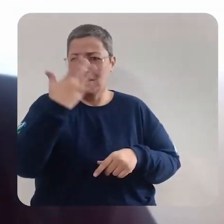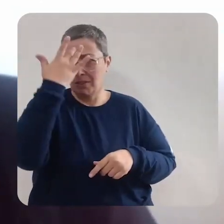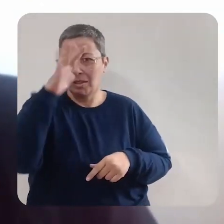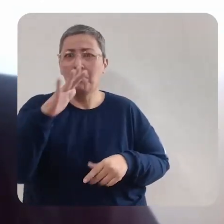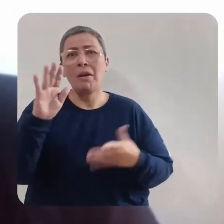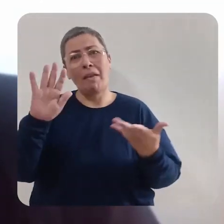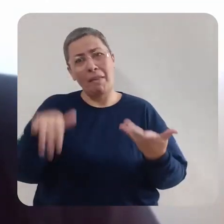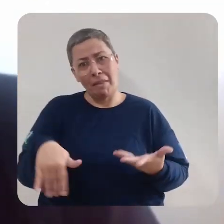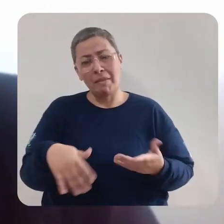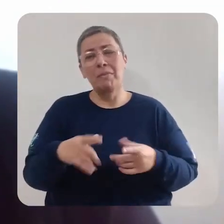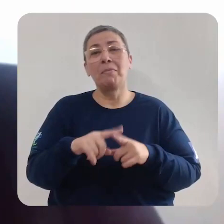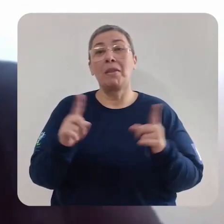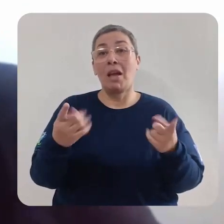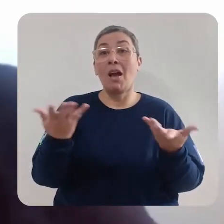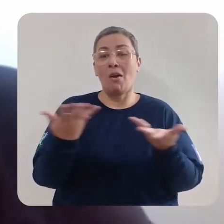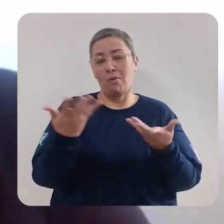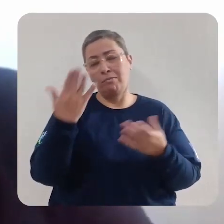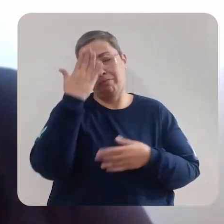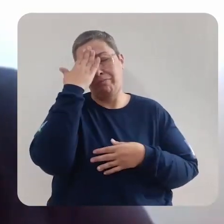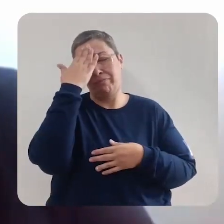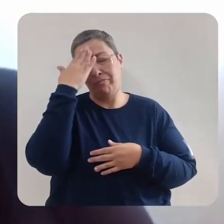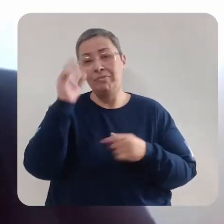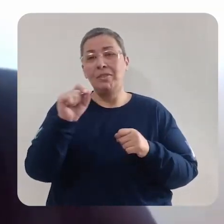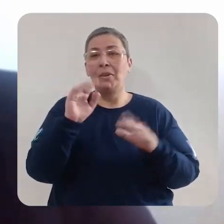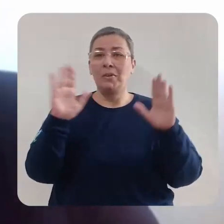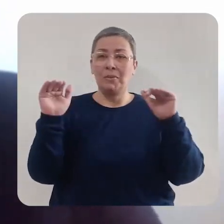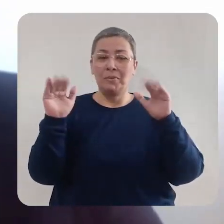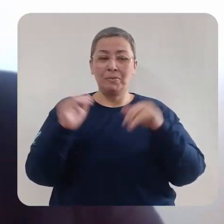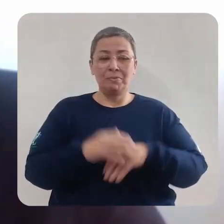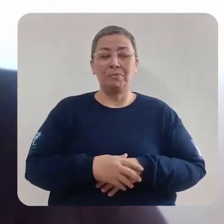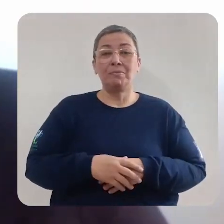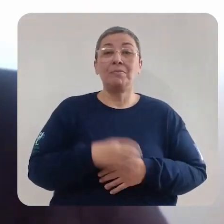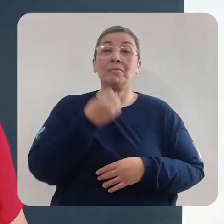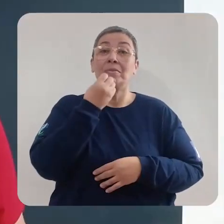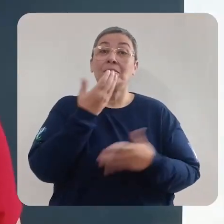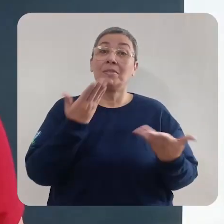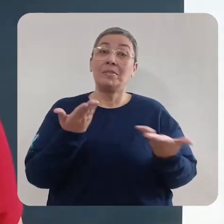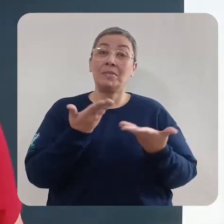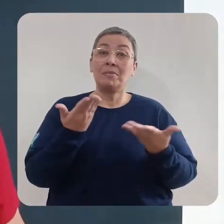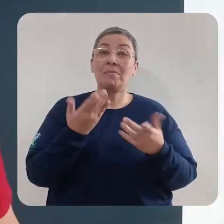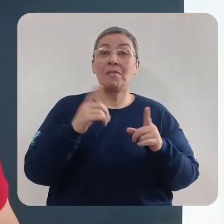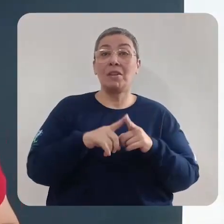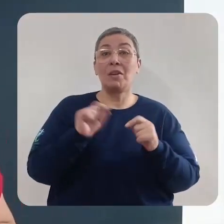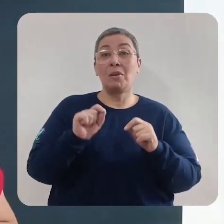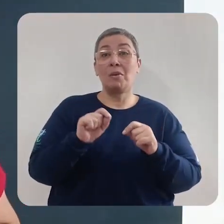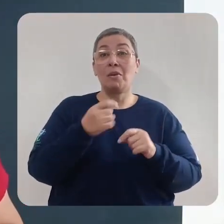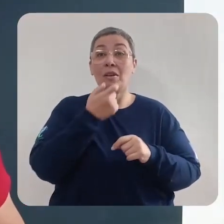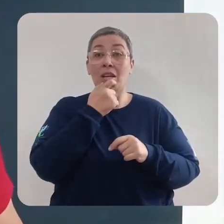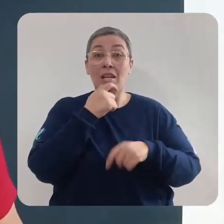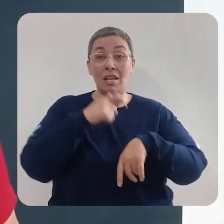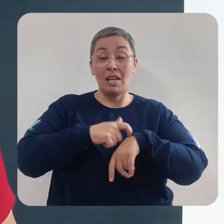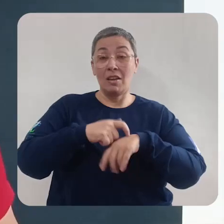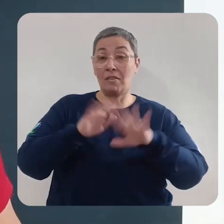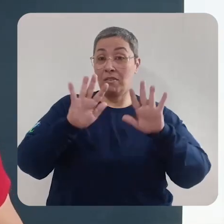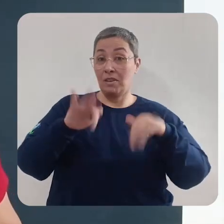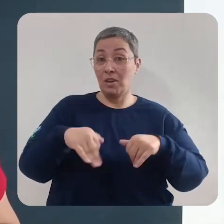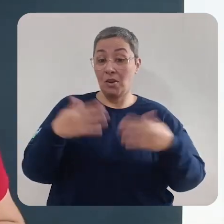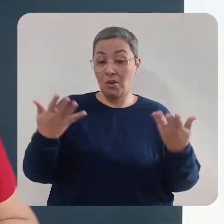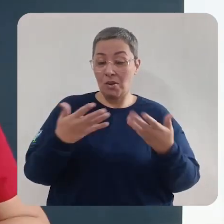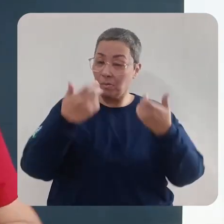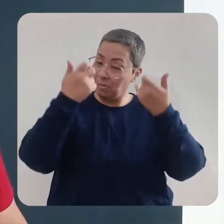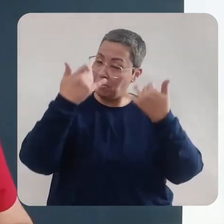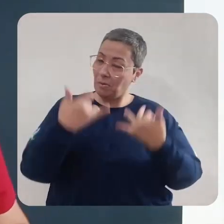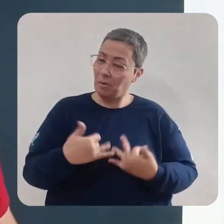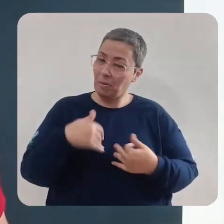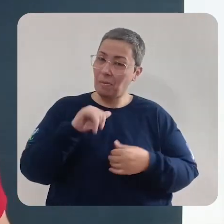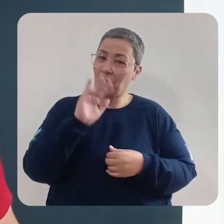não sabia sobre o Halloween, não é? Agora você sabe. Bye, bye! Bom, pessoal, a Hora do Inglês hoje fica por aqui, onde nós